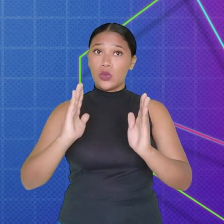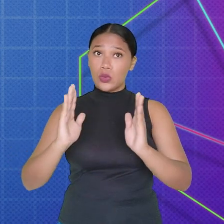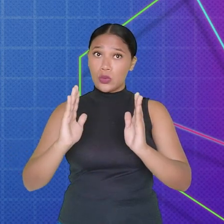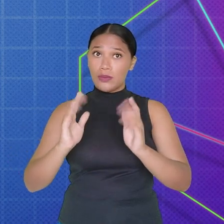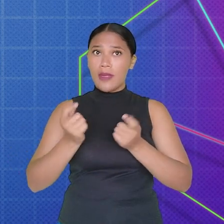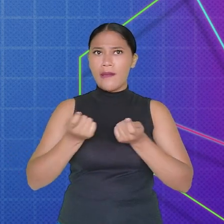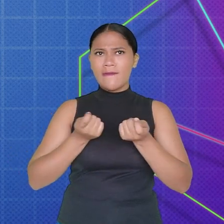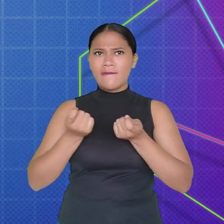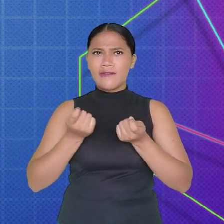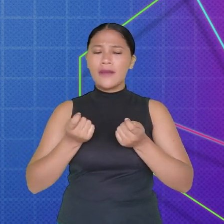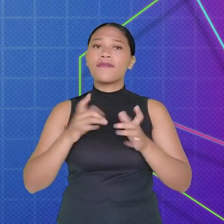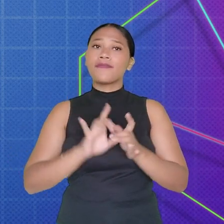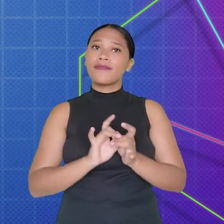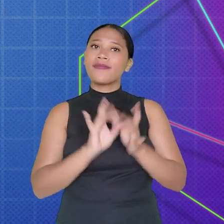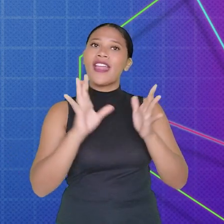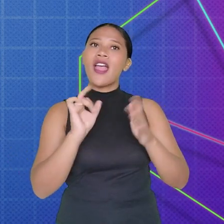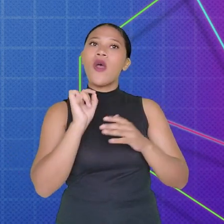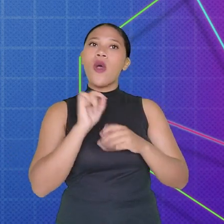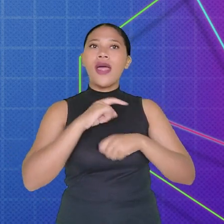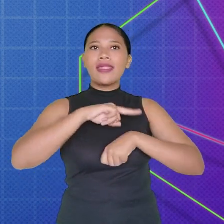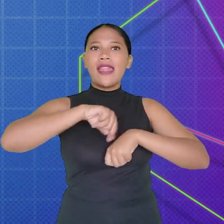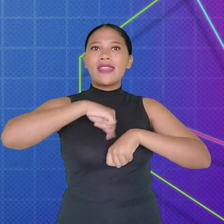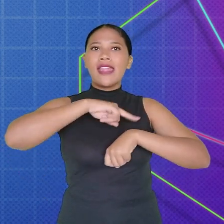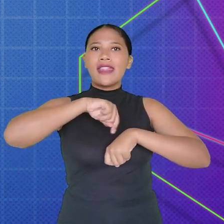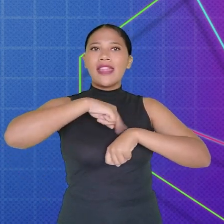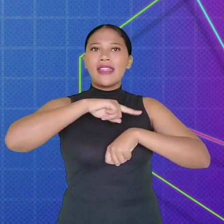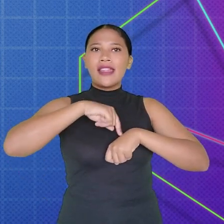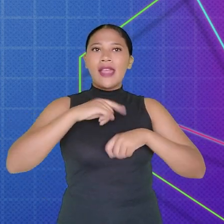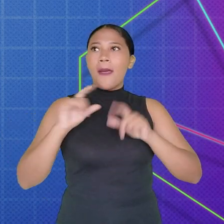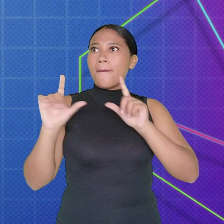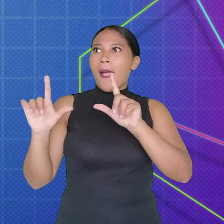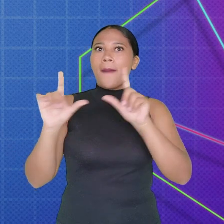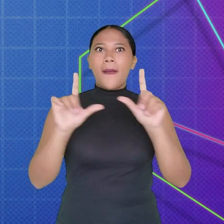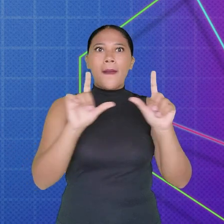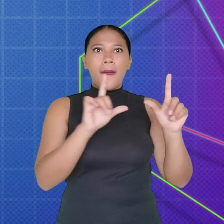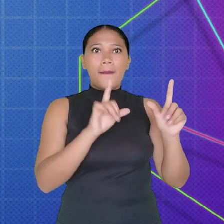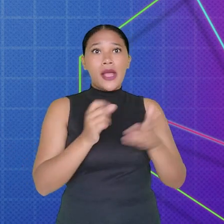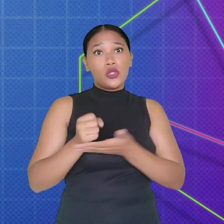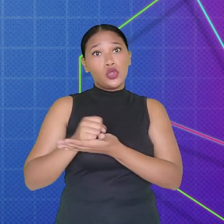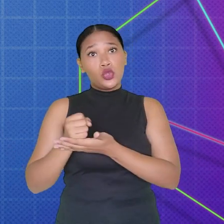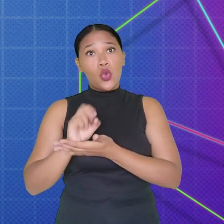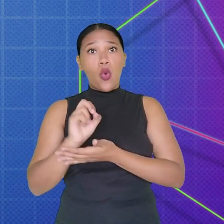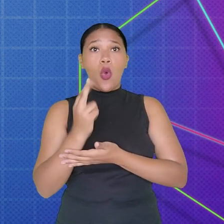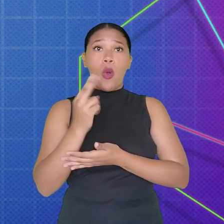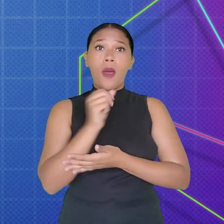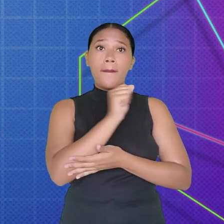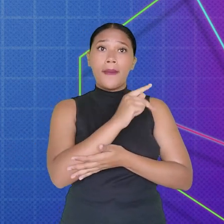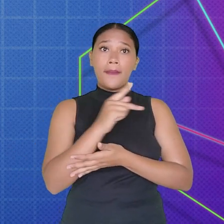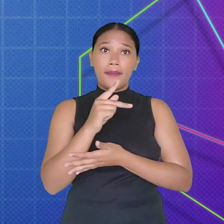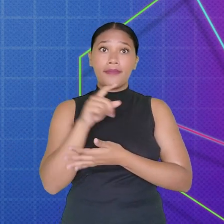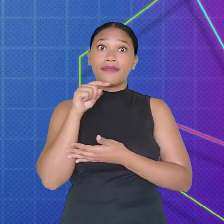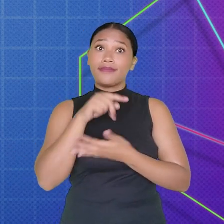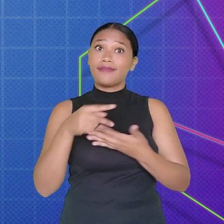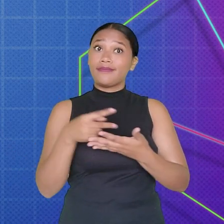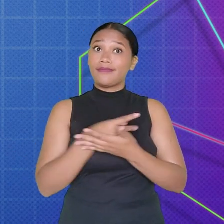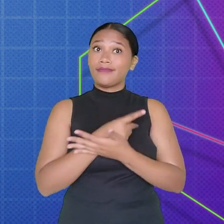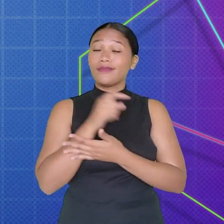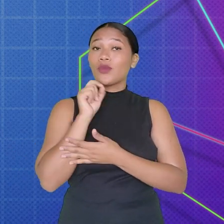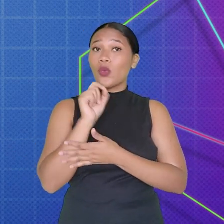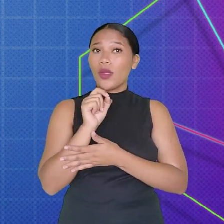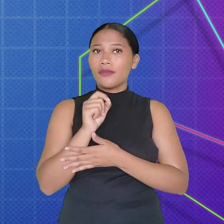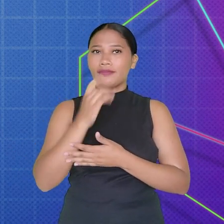de tempo, possibilitando a criação de temporizadores e cronômetros para o jogo ou aplicativo. Com esses eventos,